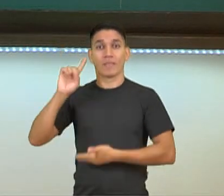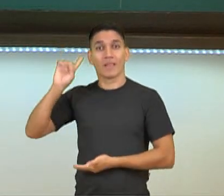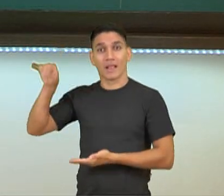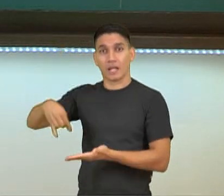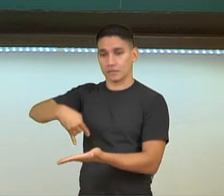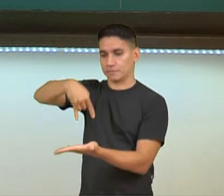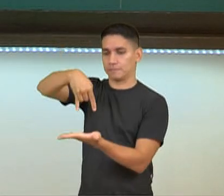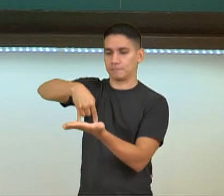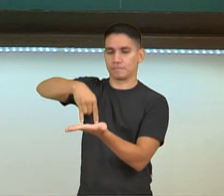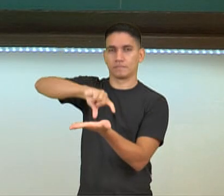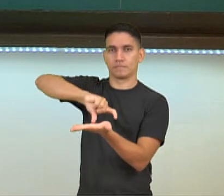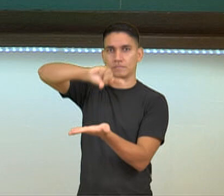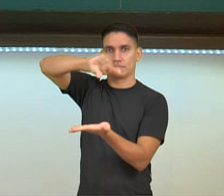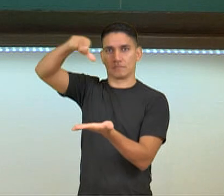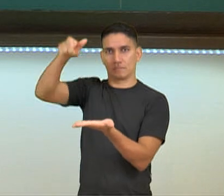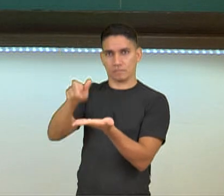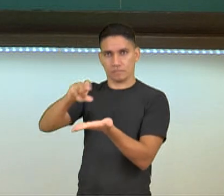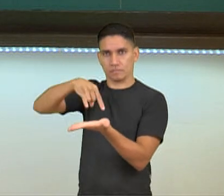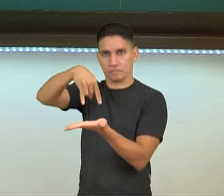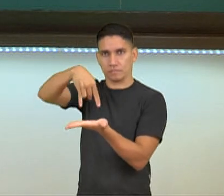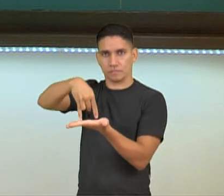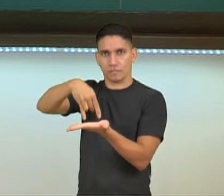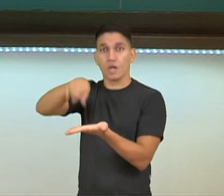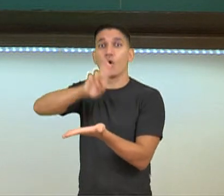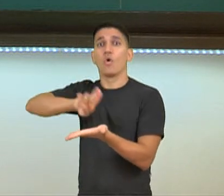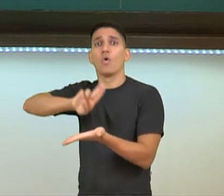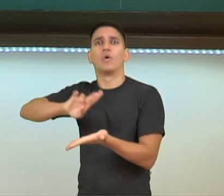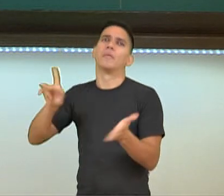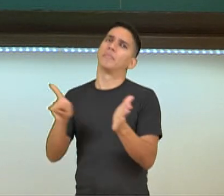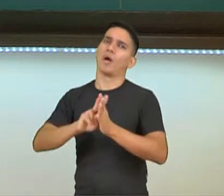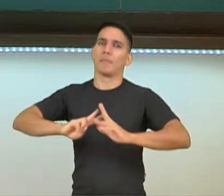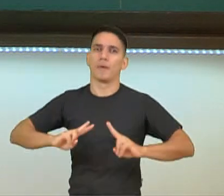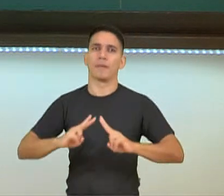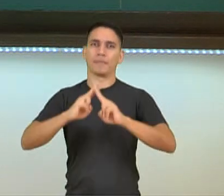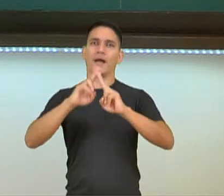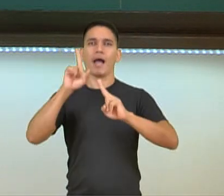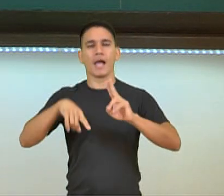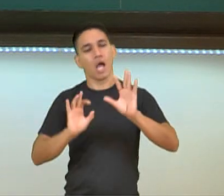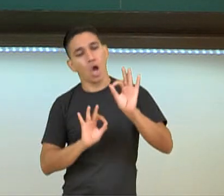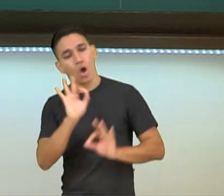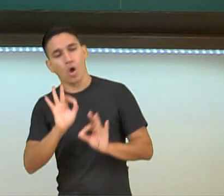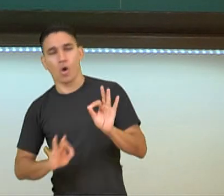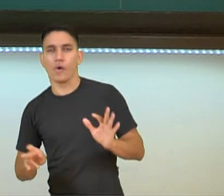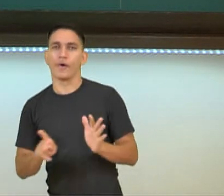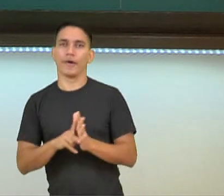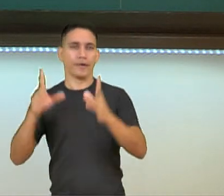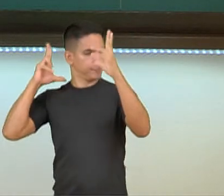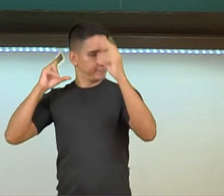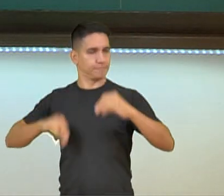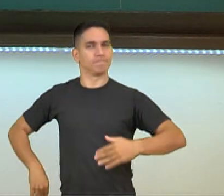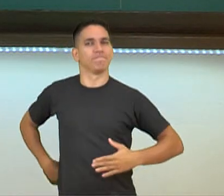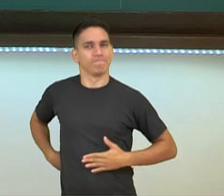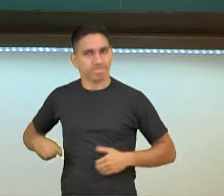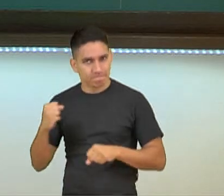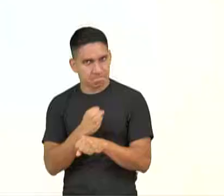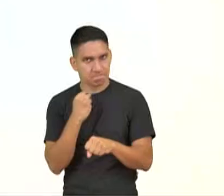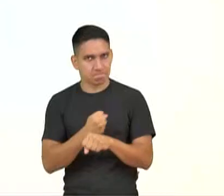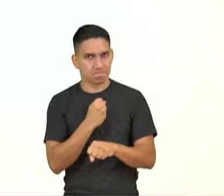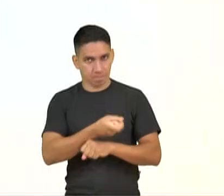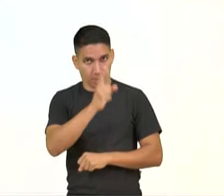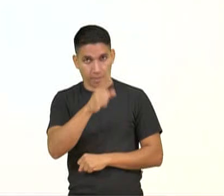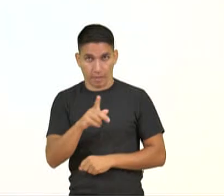existem na França, principalmente ali em Paris, que vai ser ordenada por Napoleão Bonaparte a sua construção. Ele